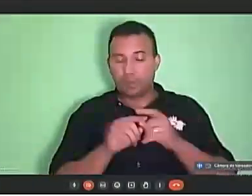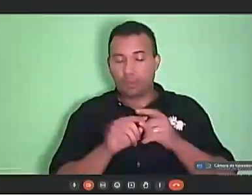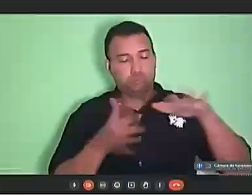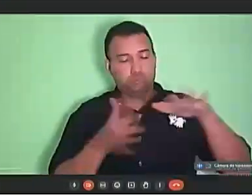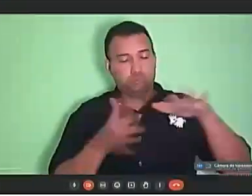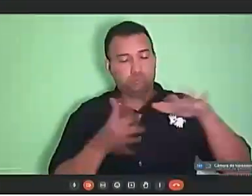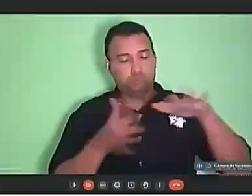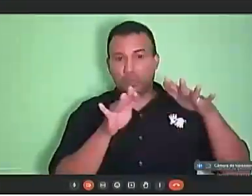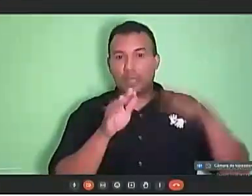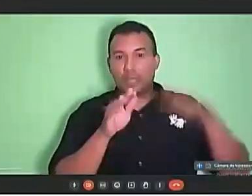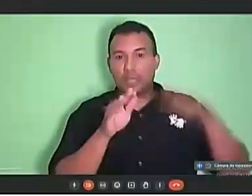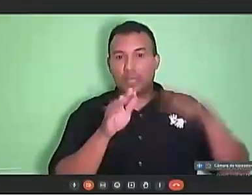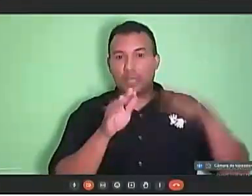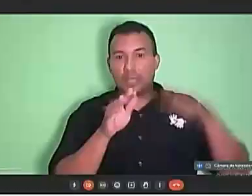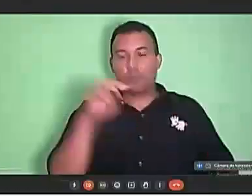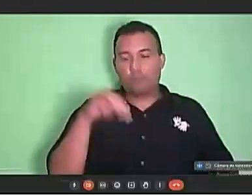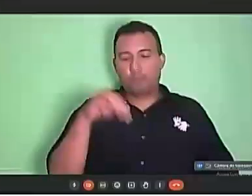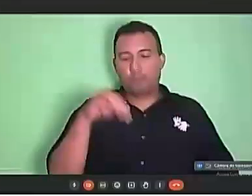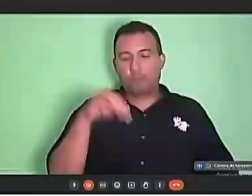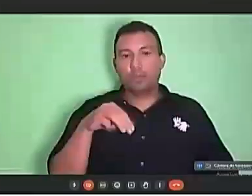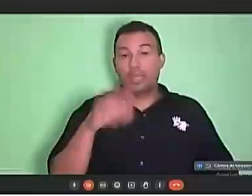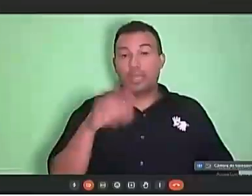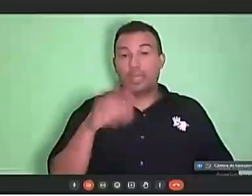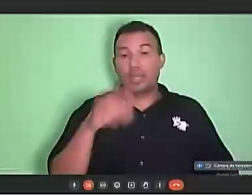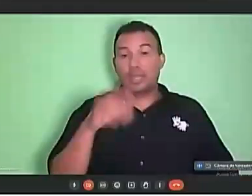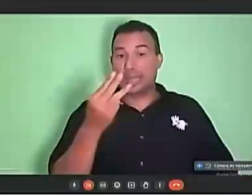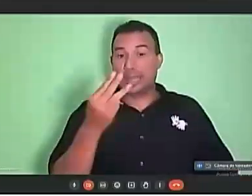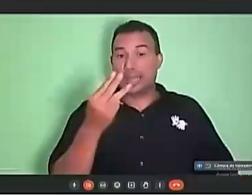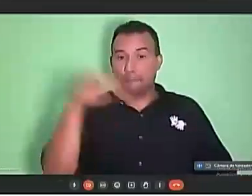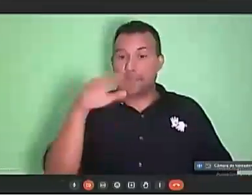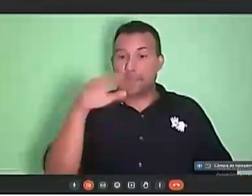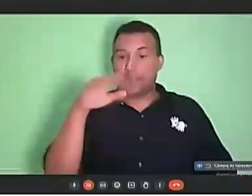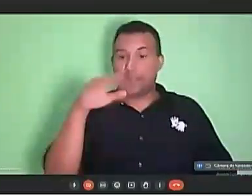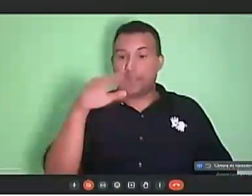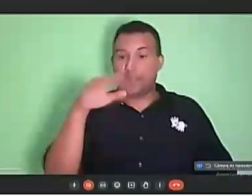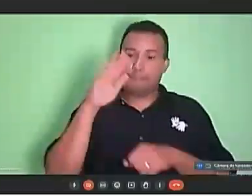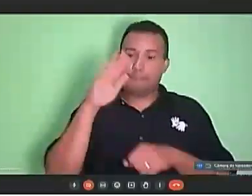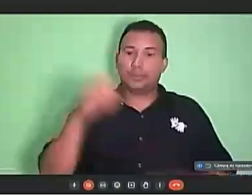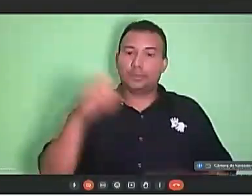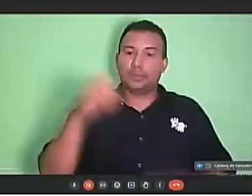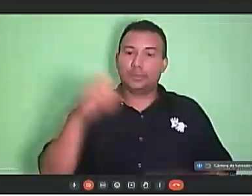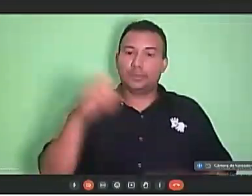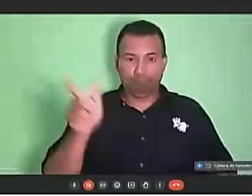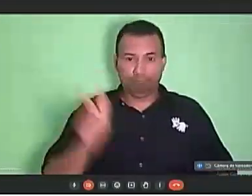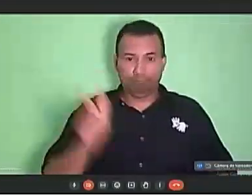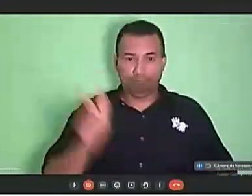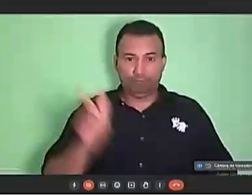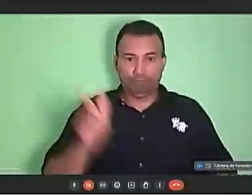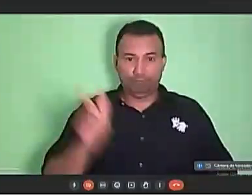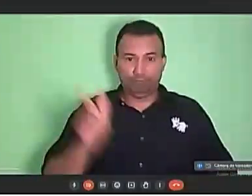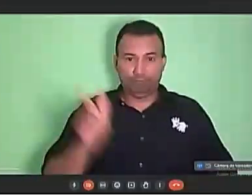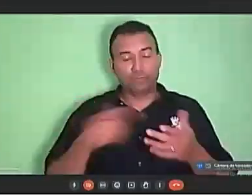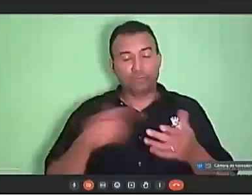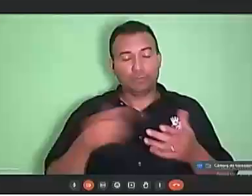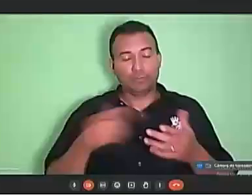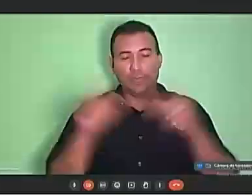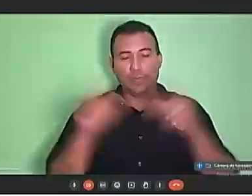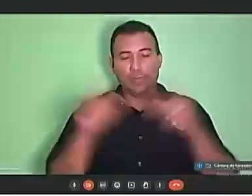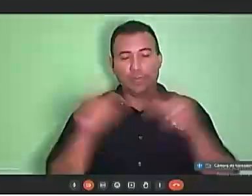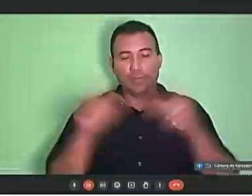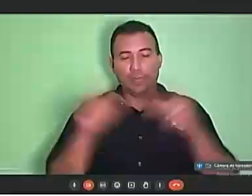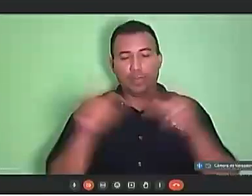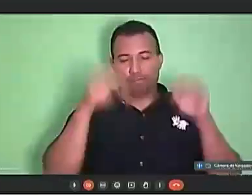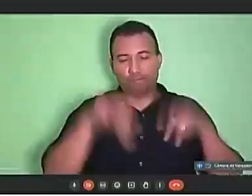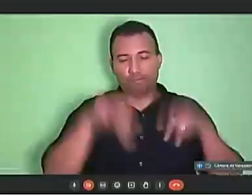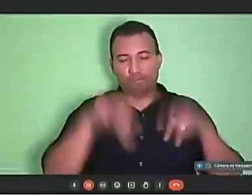5,40 metros, 3 metros a mais que Porto Vitória. Então isso é um dos problemas para reduzir as enchentes aqui.